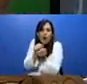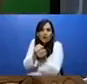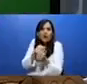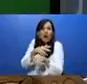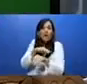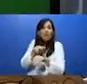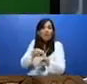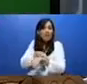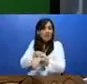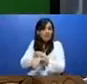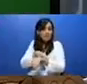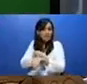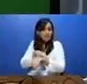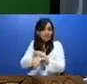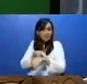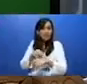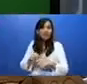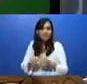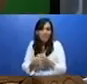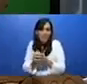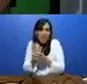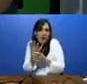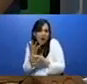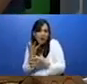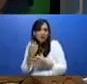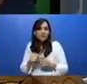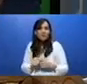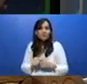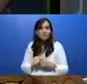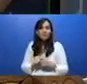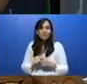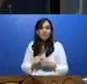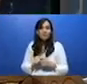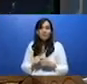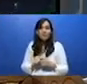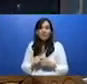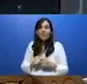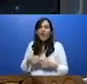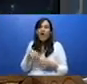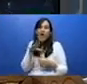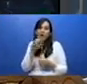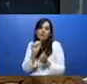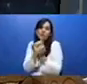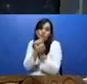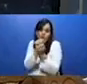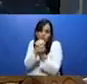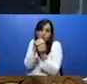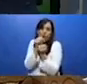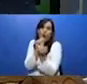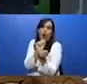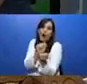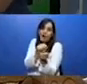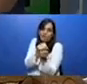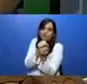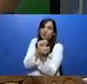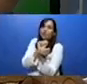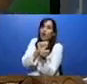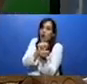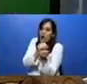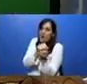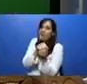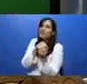e pequenos arbustos. E passava boa parte do dia mastigando,